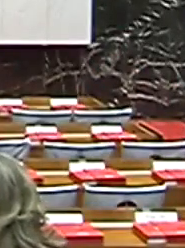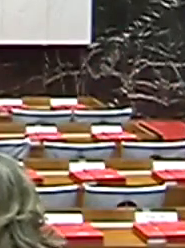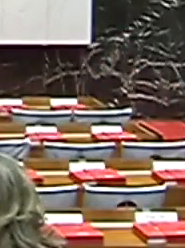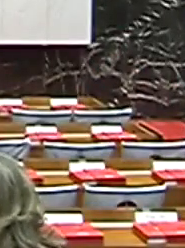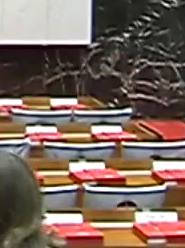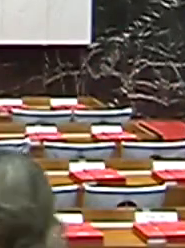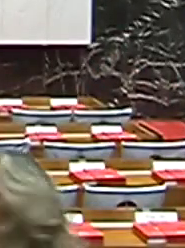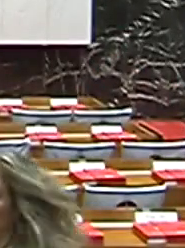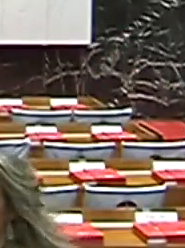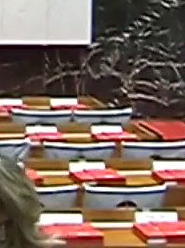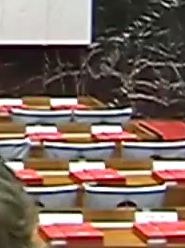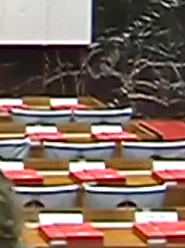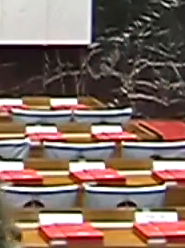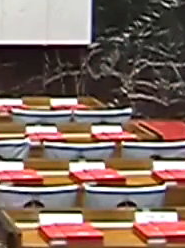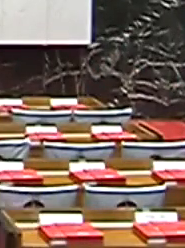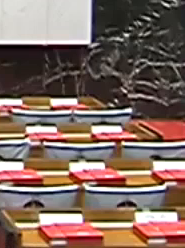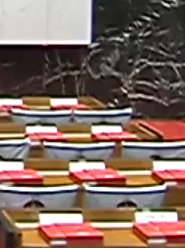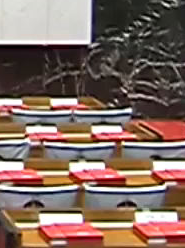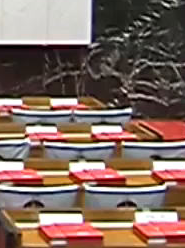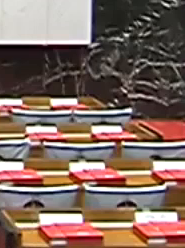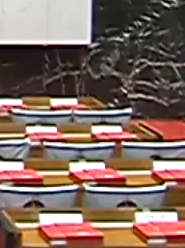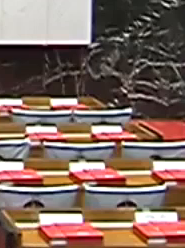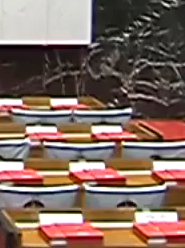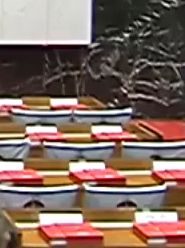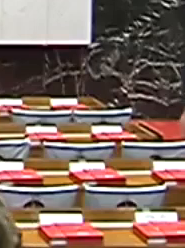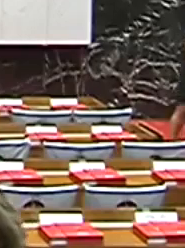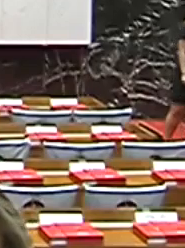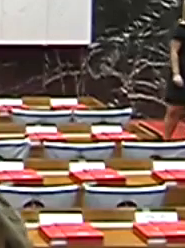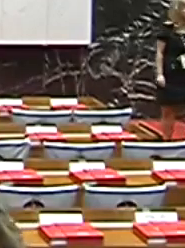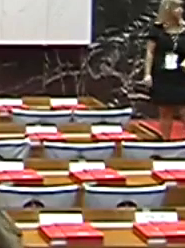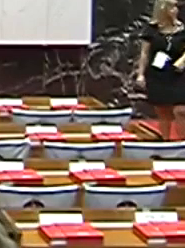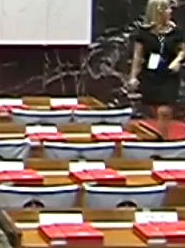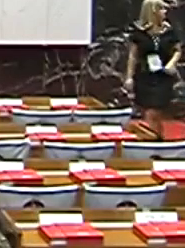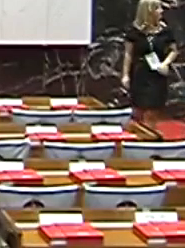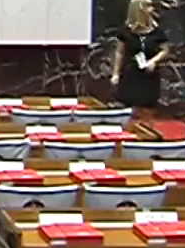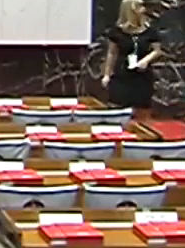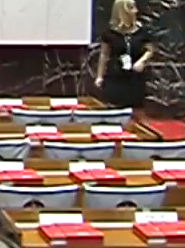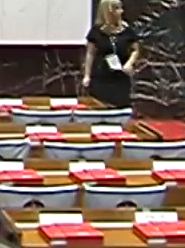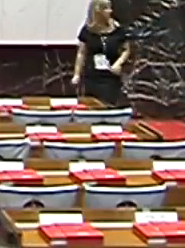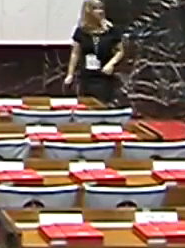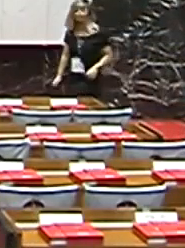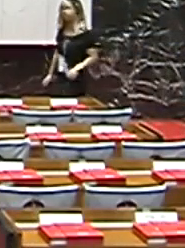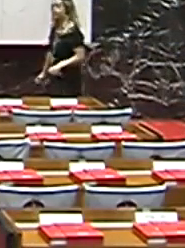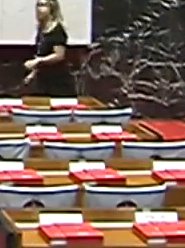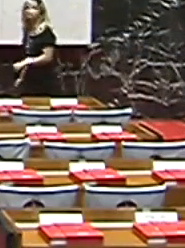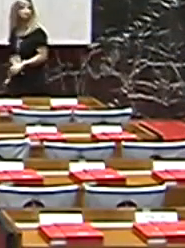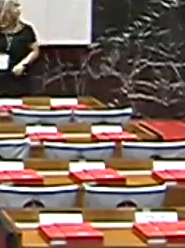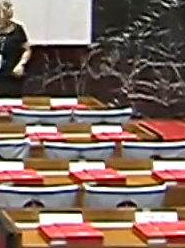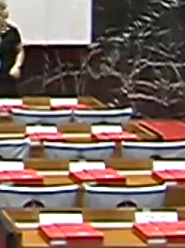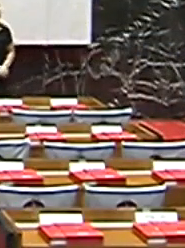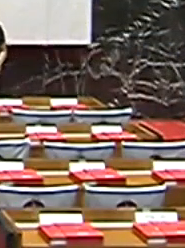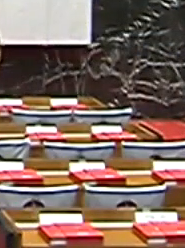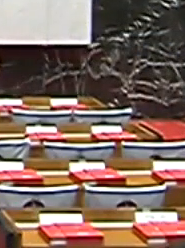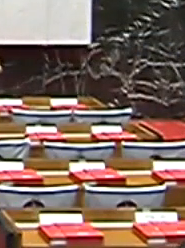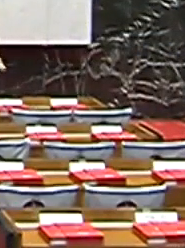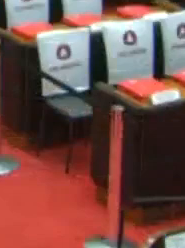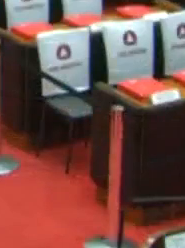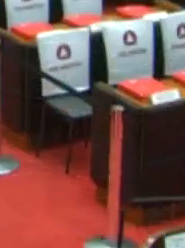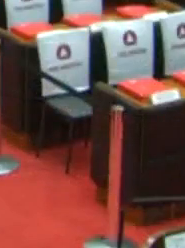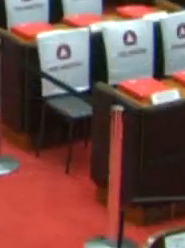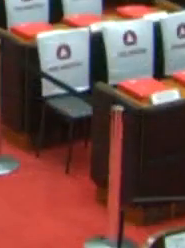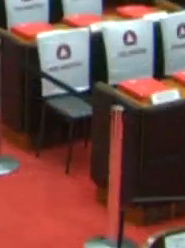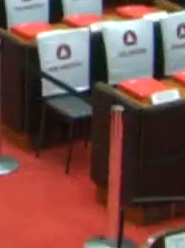Esses espaços, então, estão reservados para os deputados. Aqui na lateral já há movimento de muita